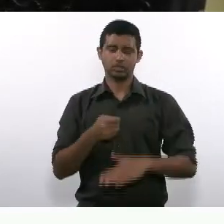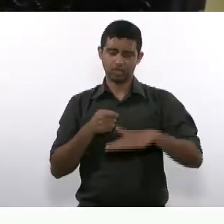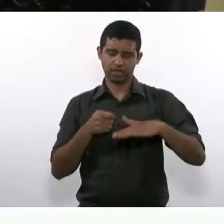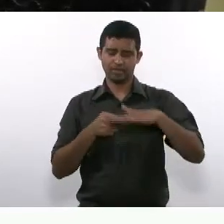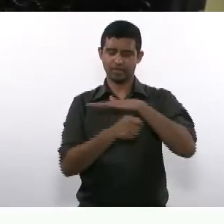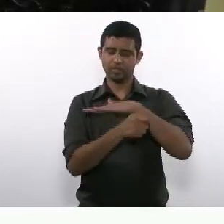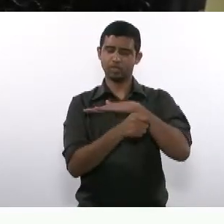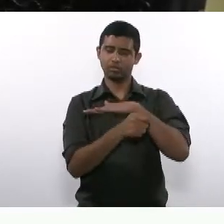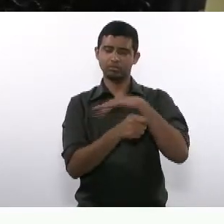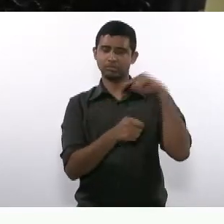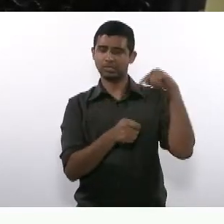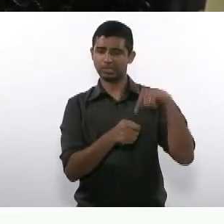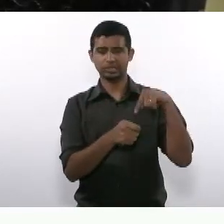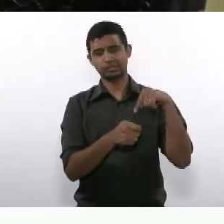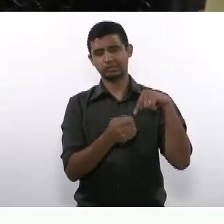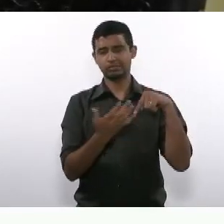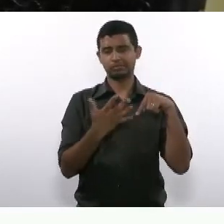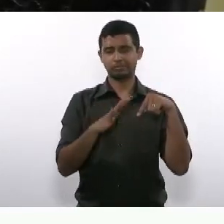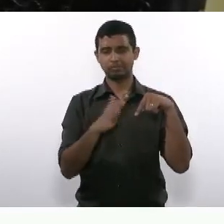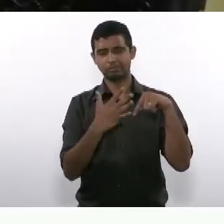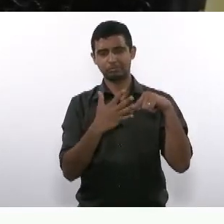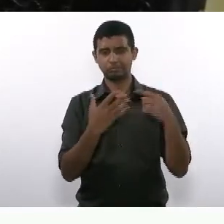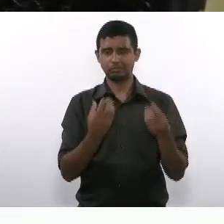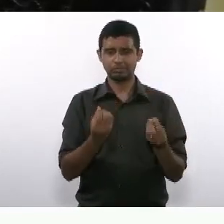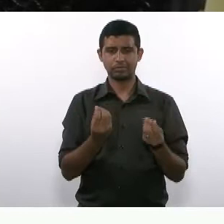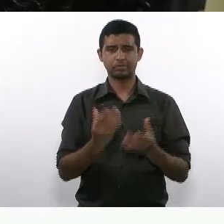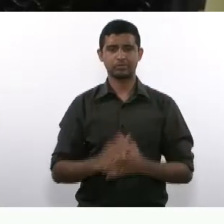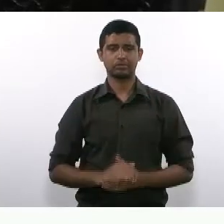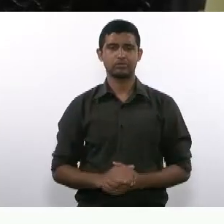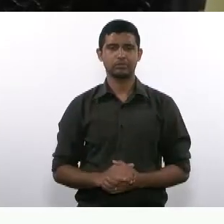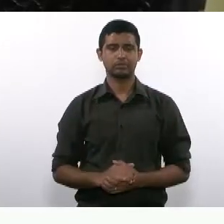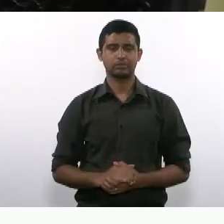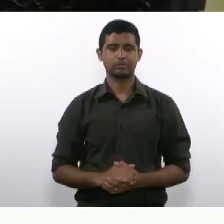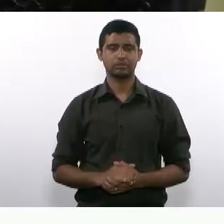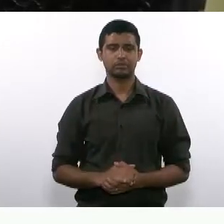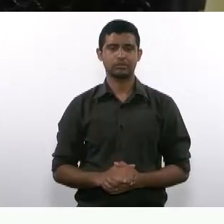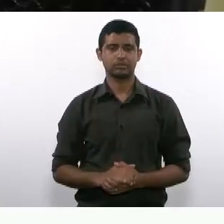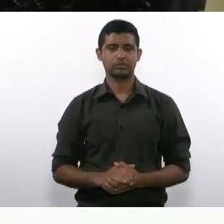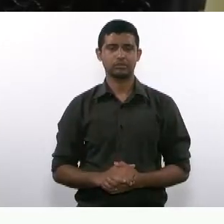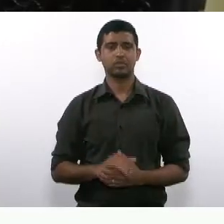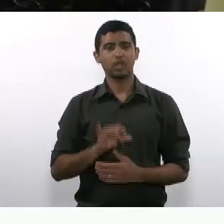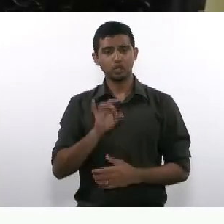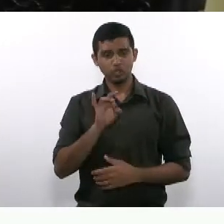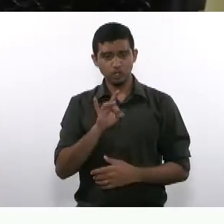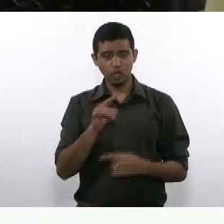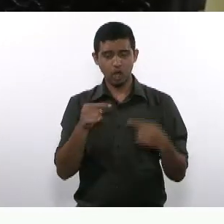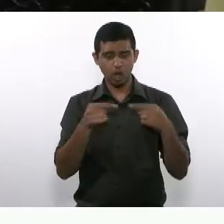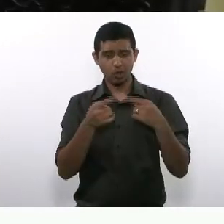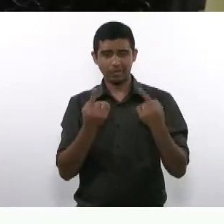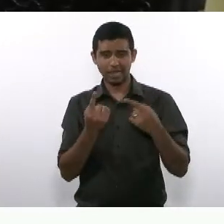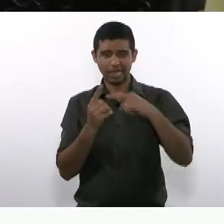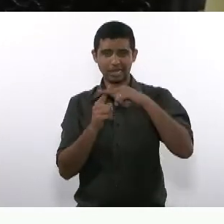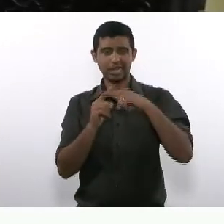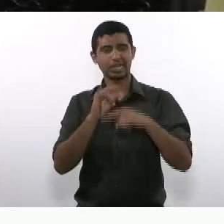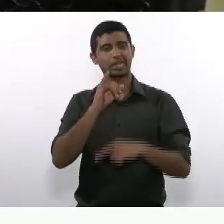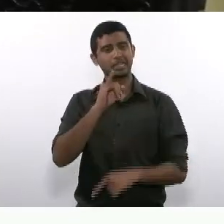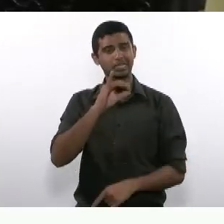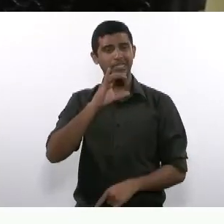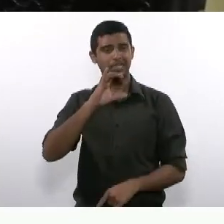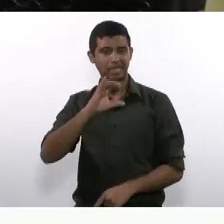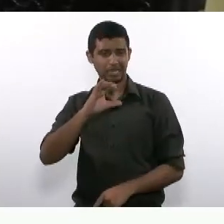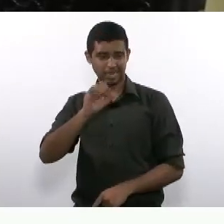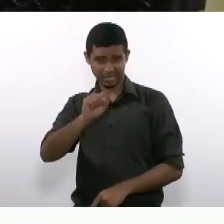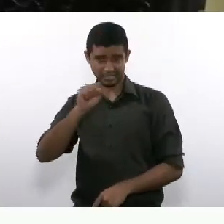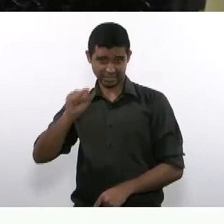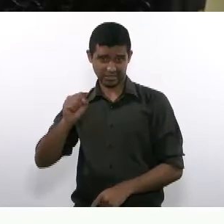investimento, ele media tão somente pelo acréscimo de ISS na rede hoteleira, o que é um verdadeiro